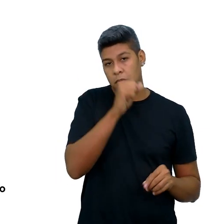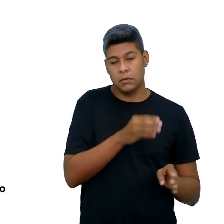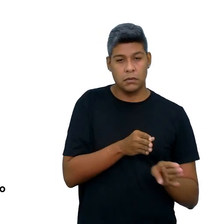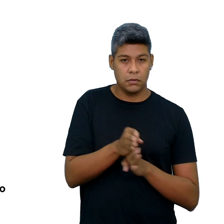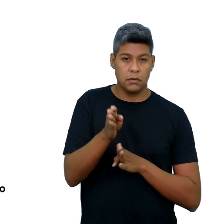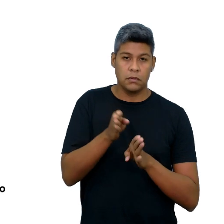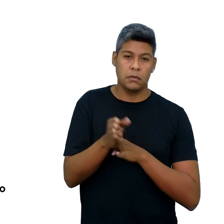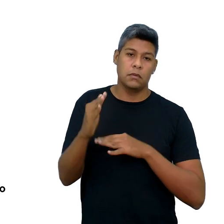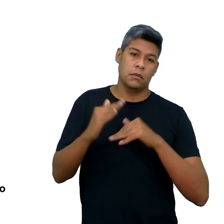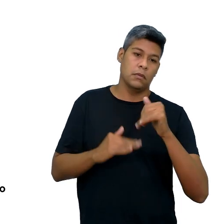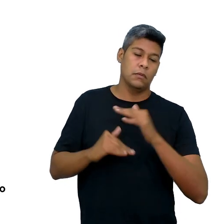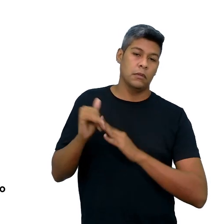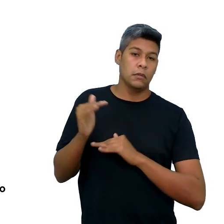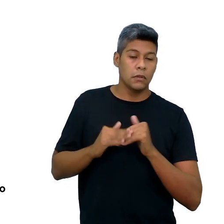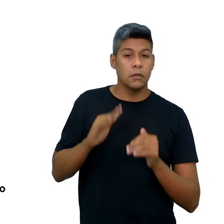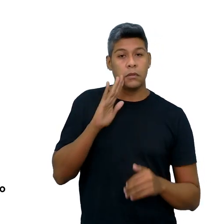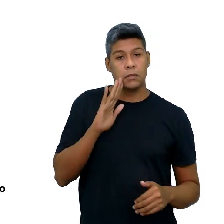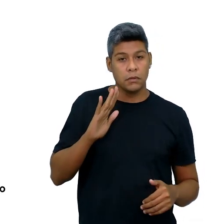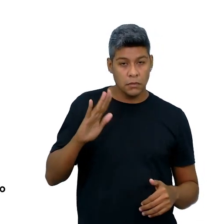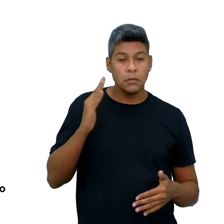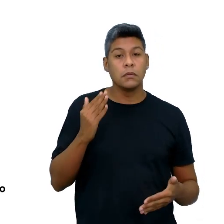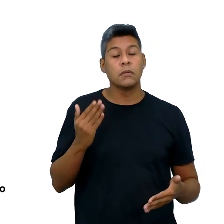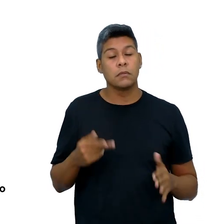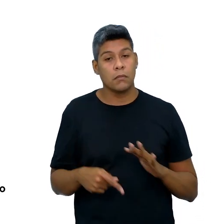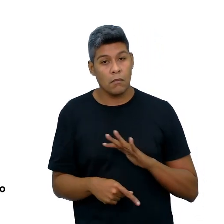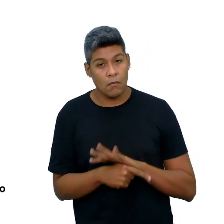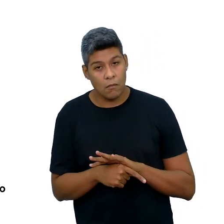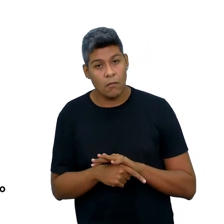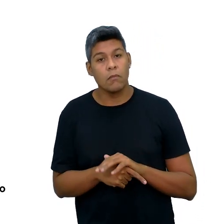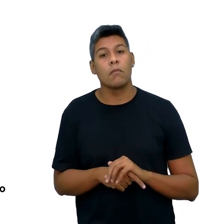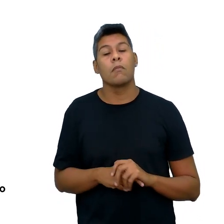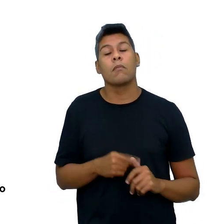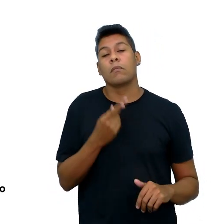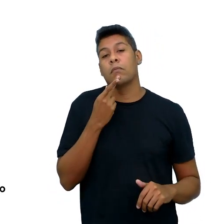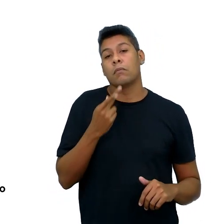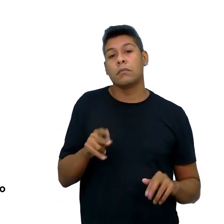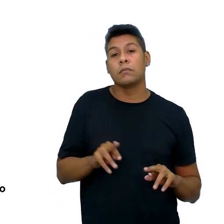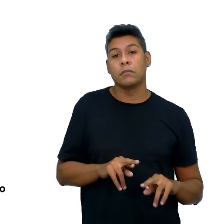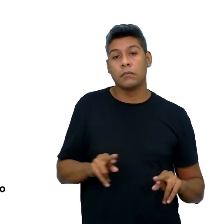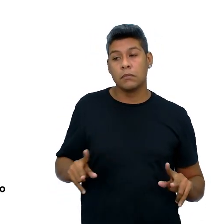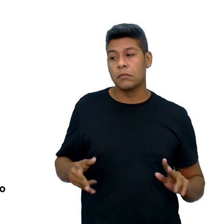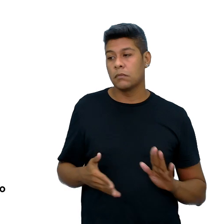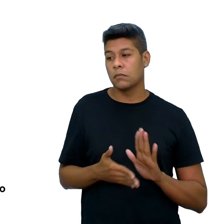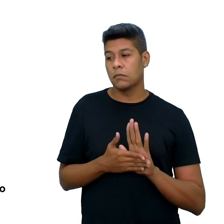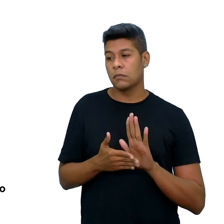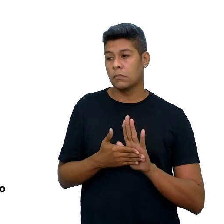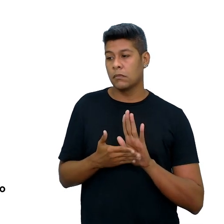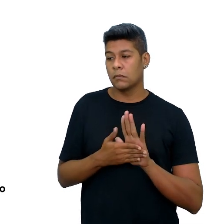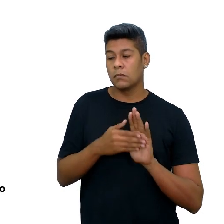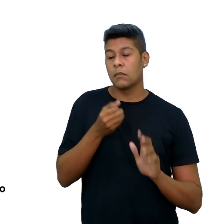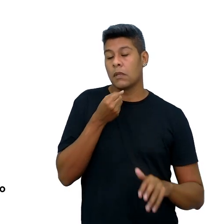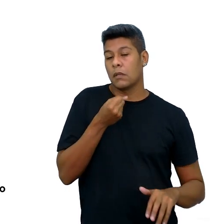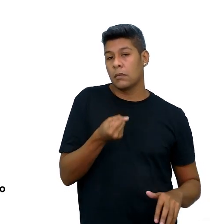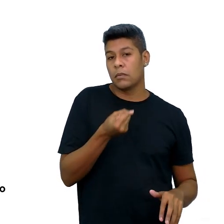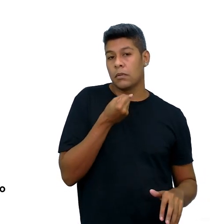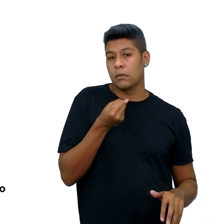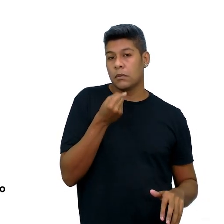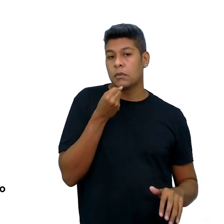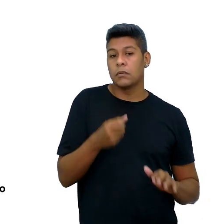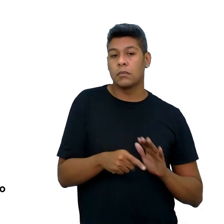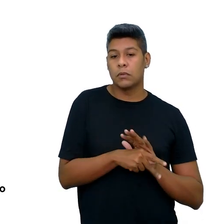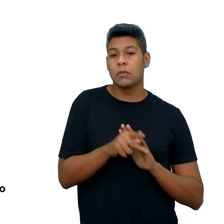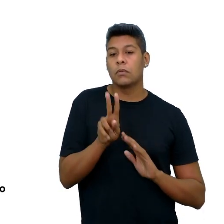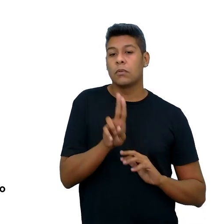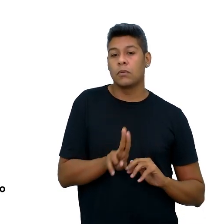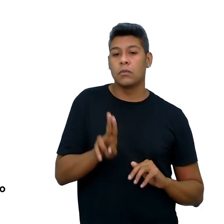da habilidade essencial, que é relativas a distinguir aí diferentes propostas em uma reportagem, né, decorrentes aí do uso